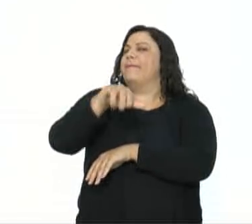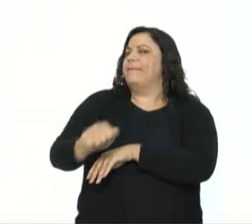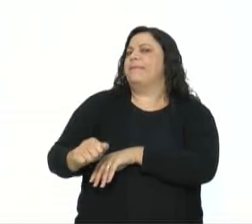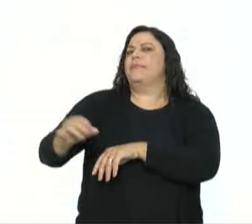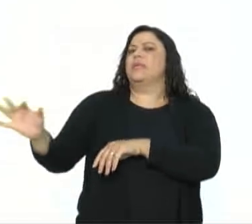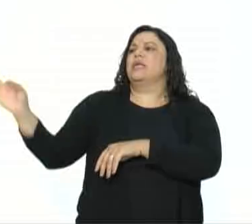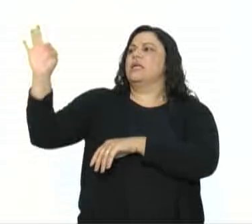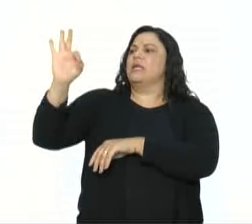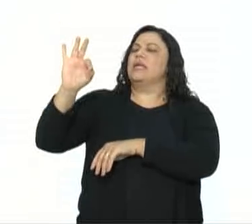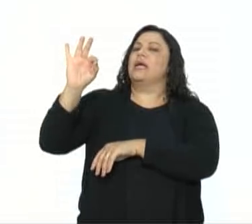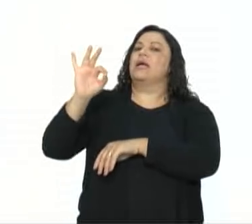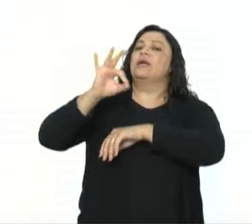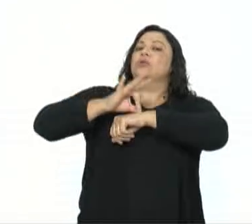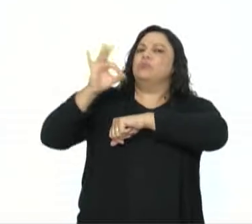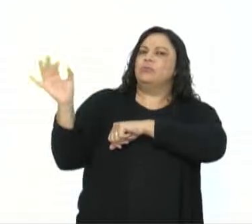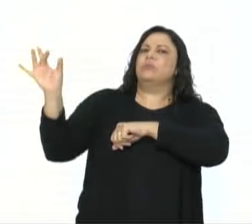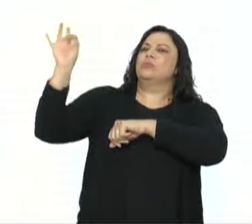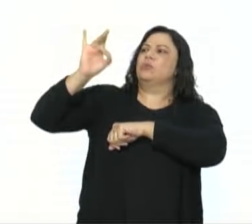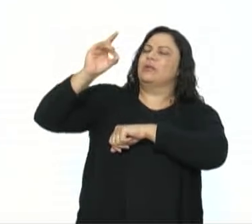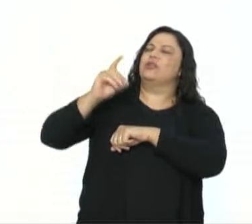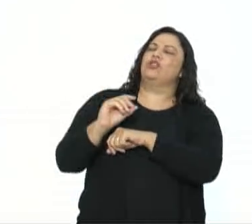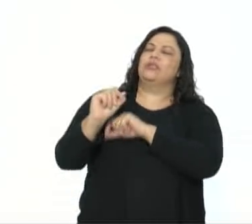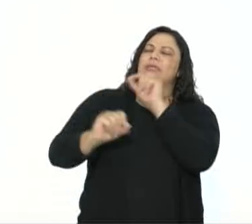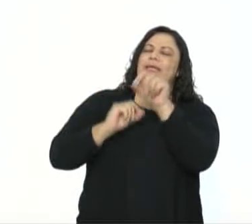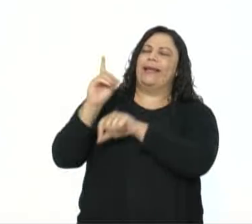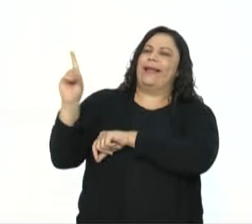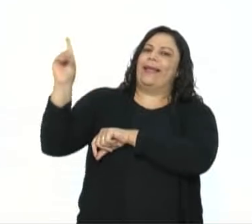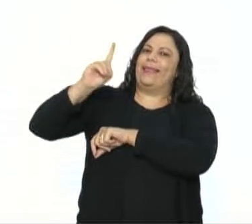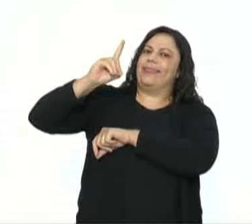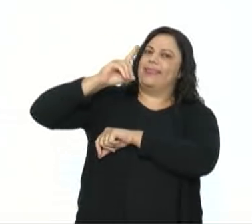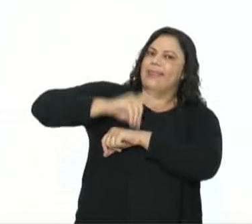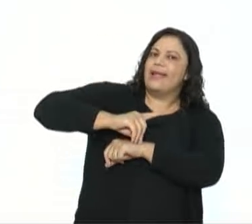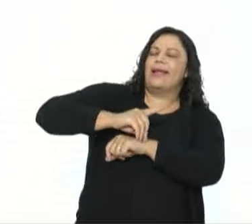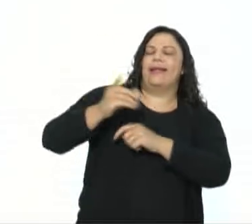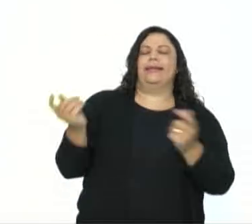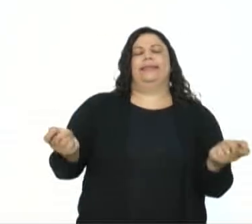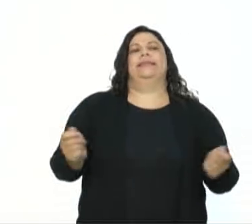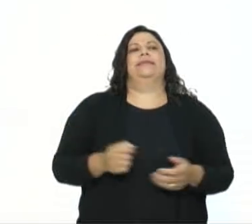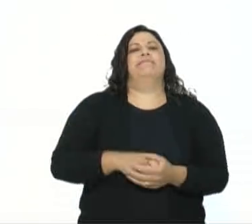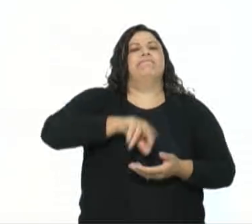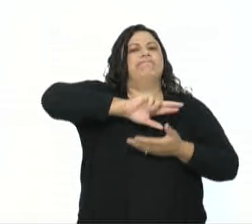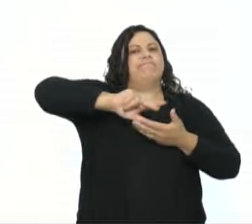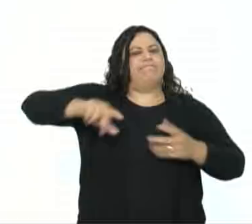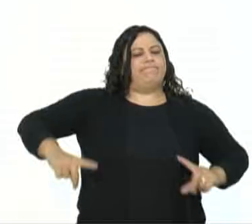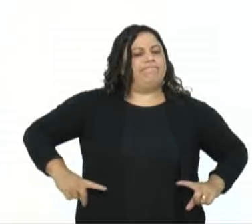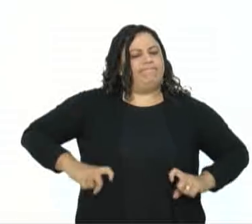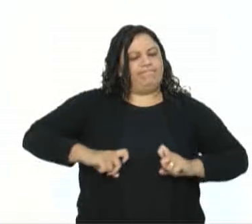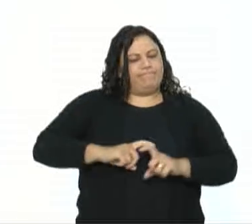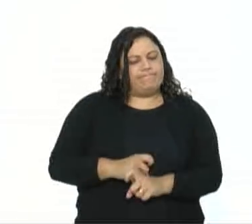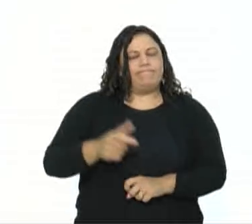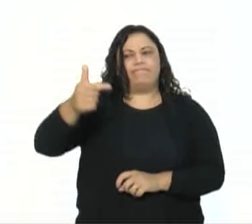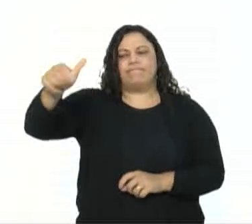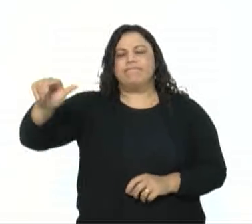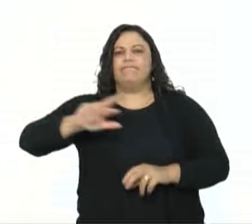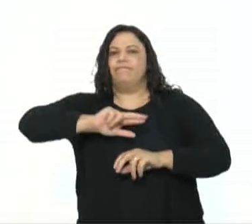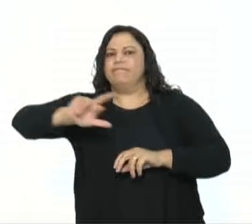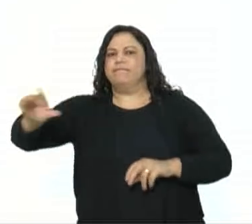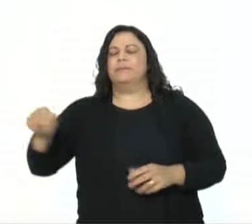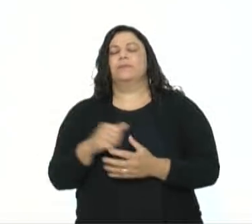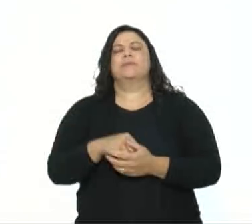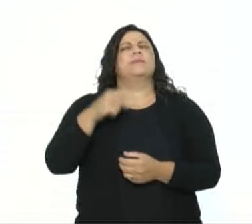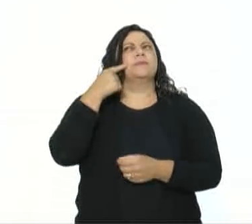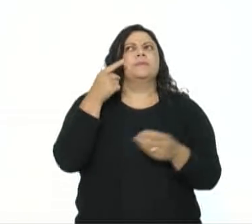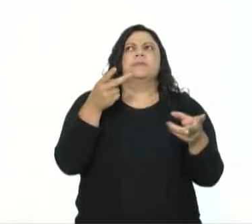de diarreia e 17,2% de verminoses, entre outras. Pessoal, veja só, saneamento